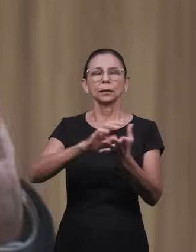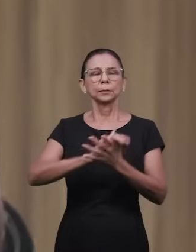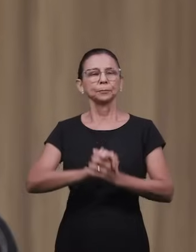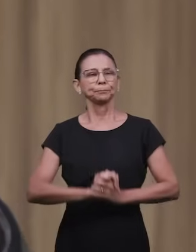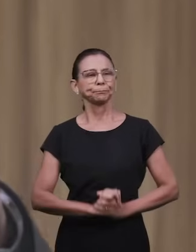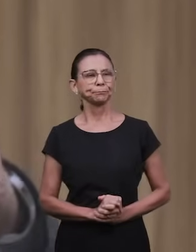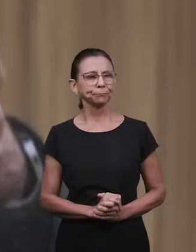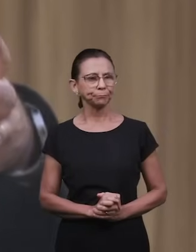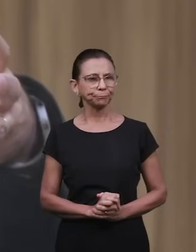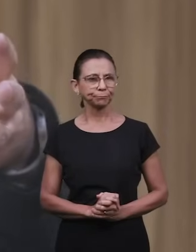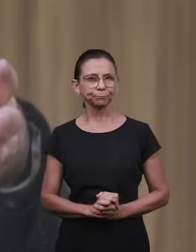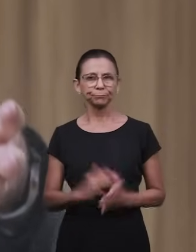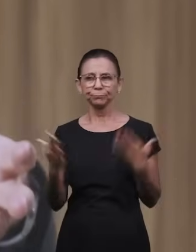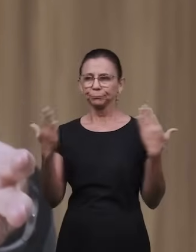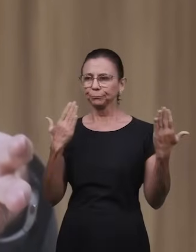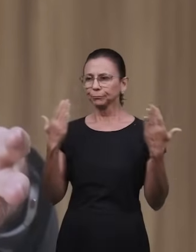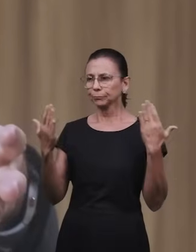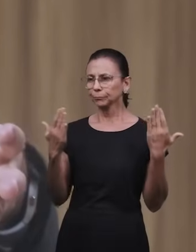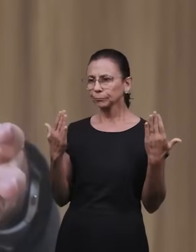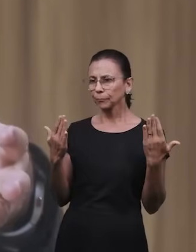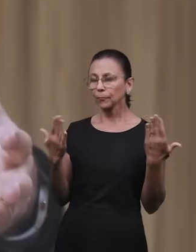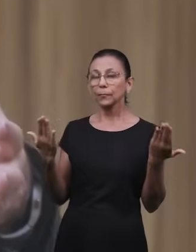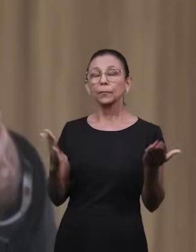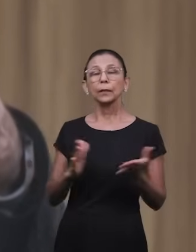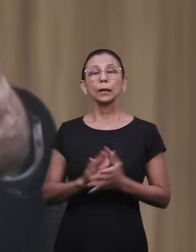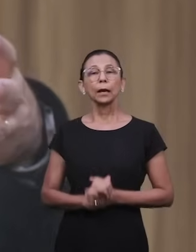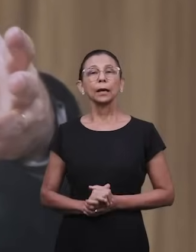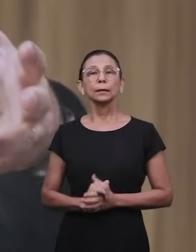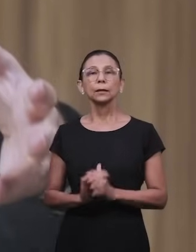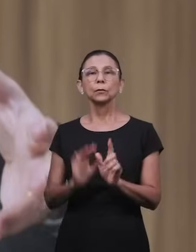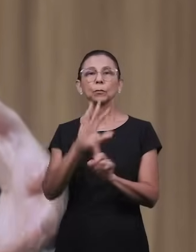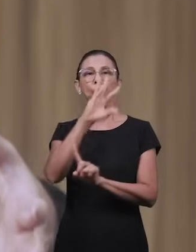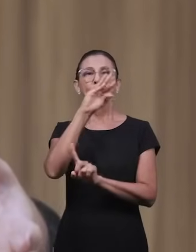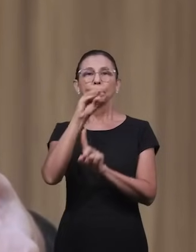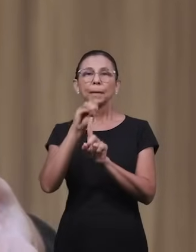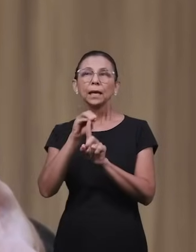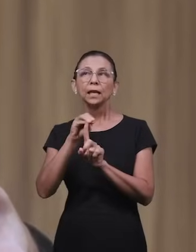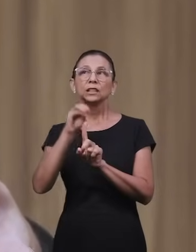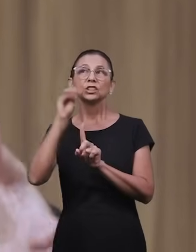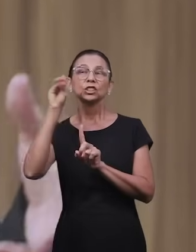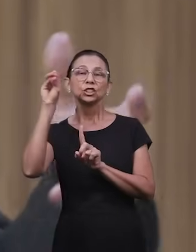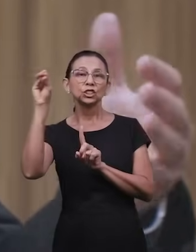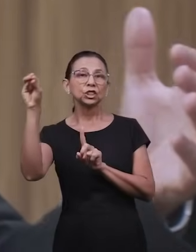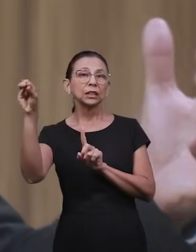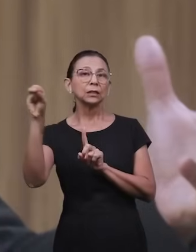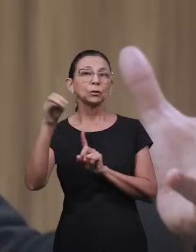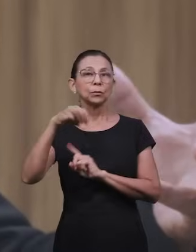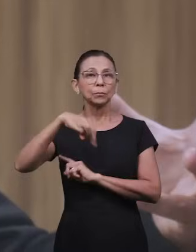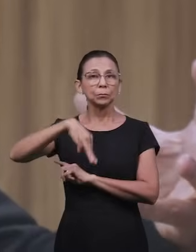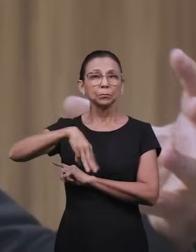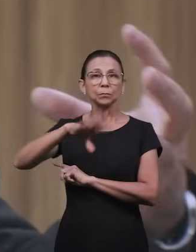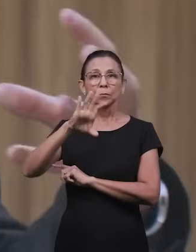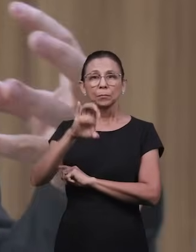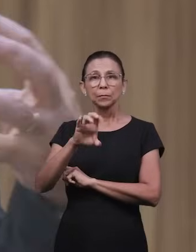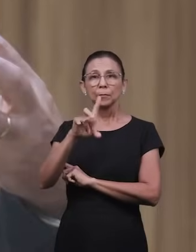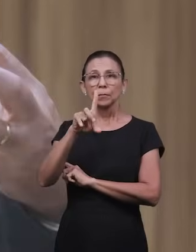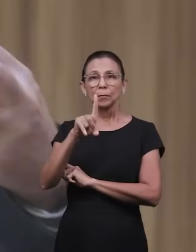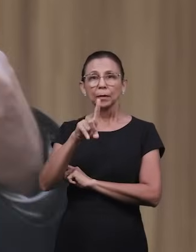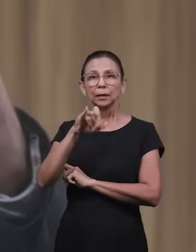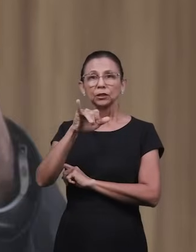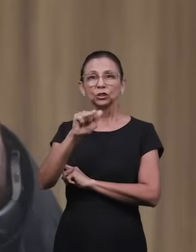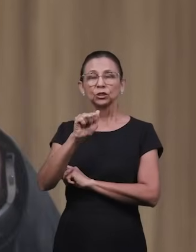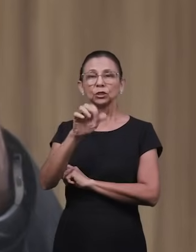audiência e aí vem a figura do mediador. E o mediador, ele tem exatamente esse papel de fazer a religação,